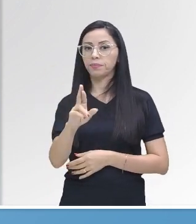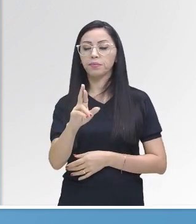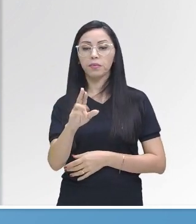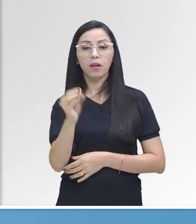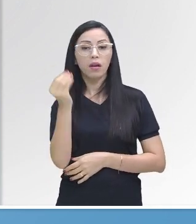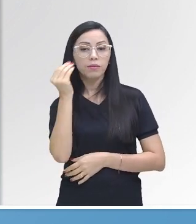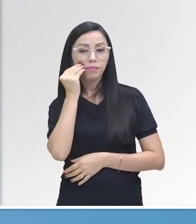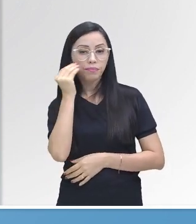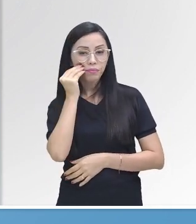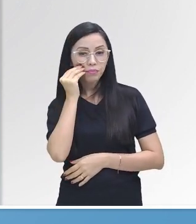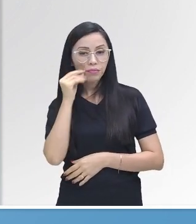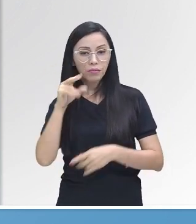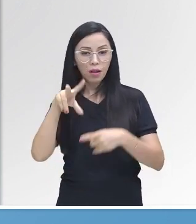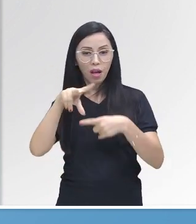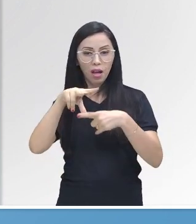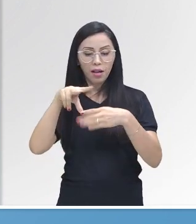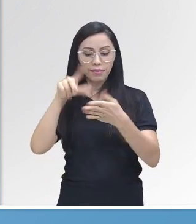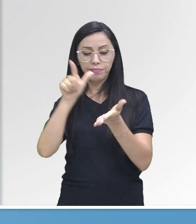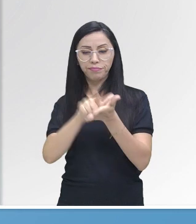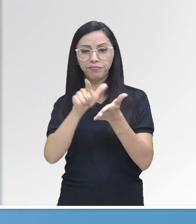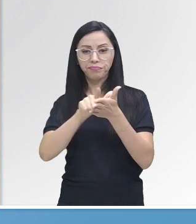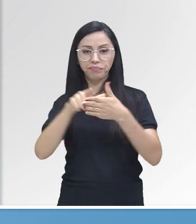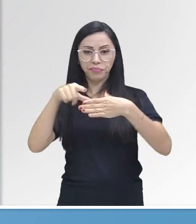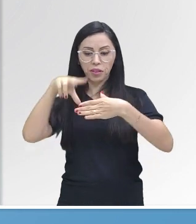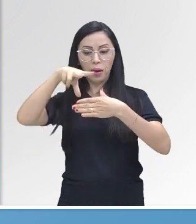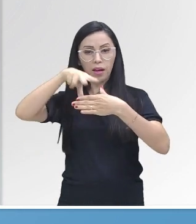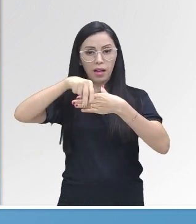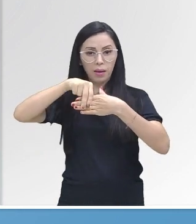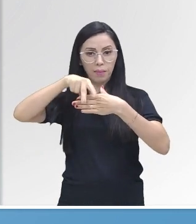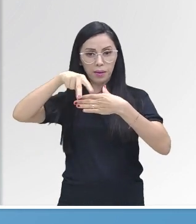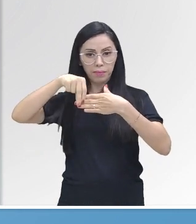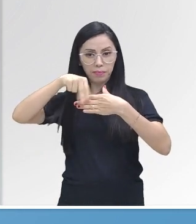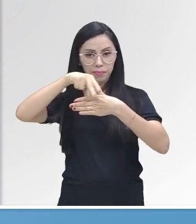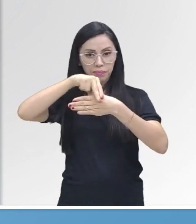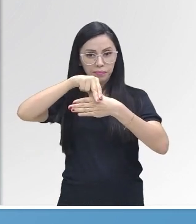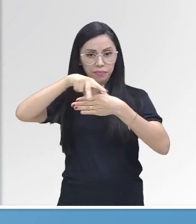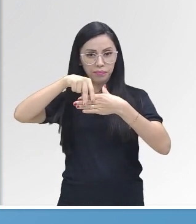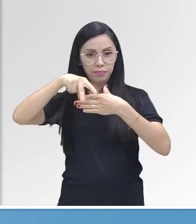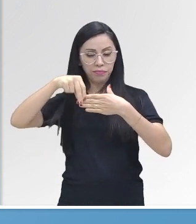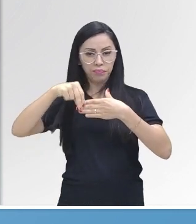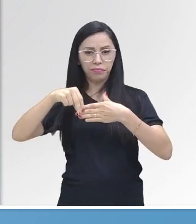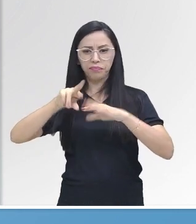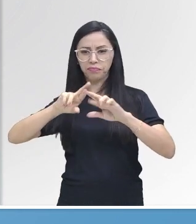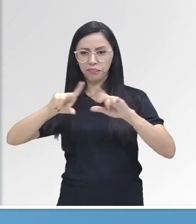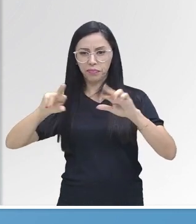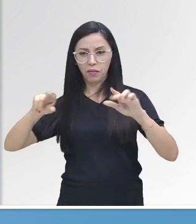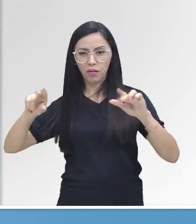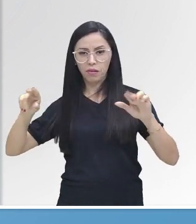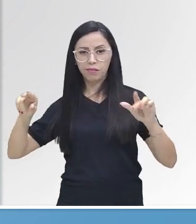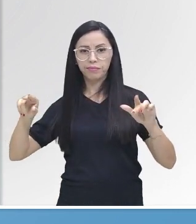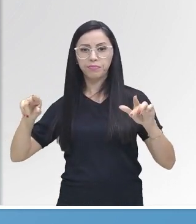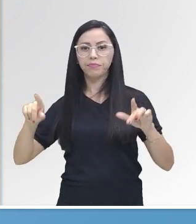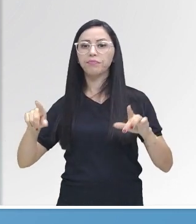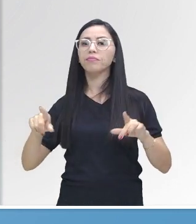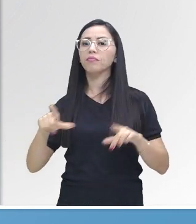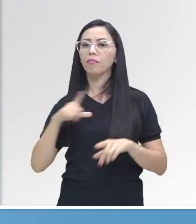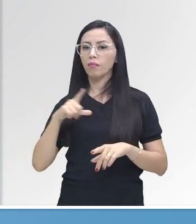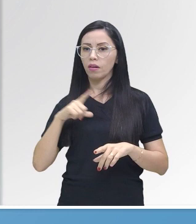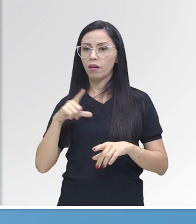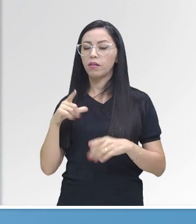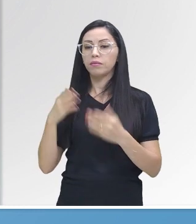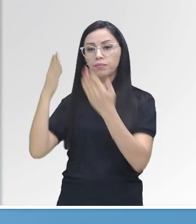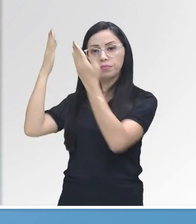clipes todos coloridos aí para você identificar. E ao lado tem uma régua, onde aponta cada